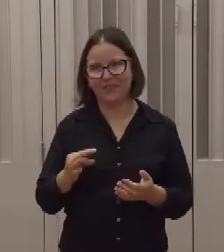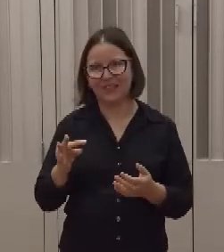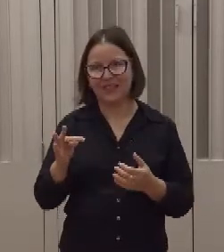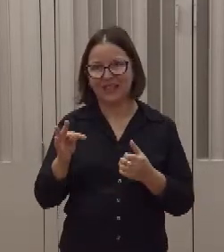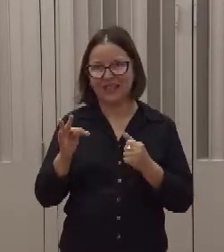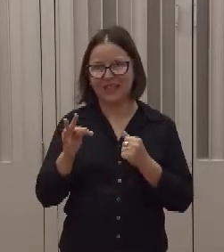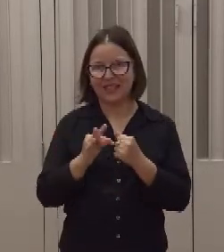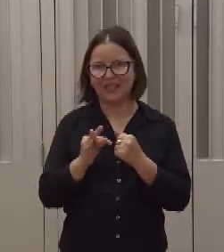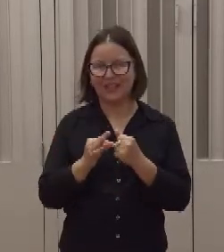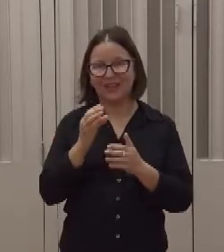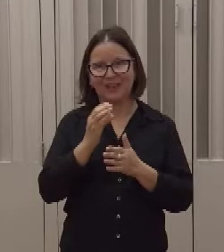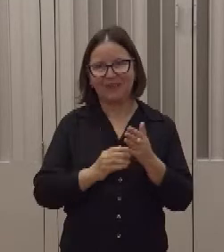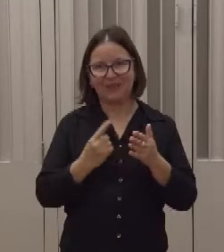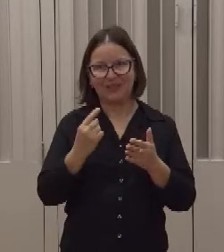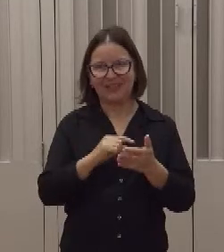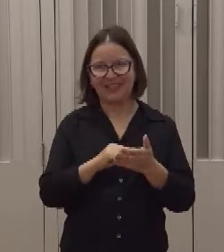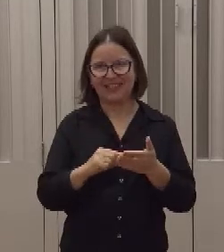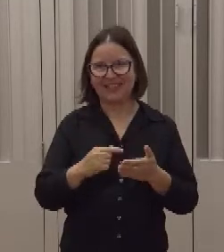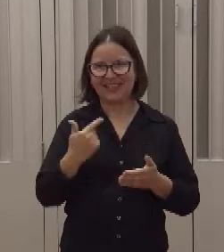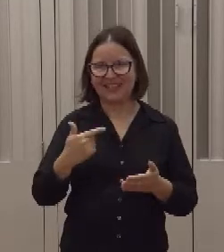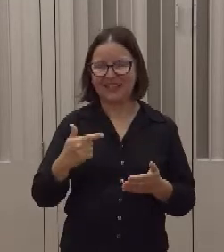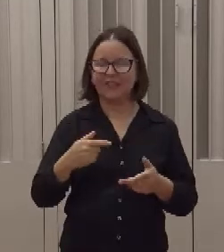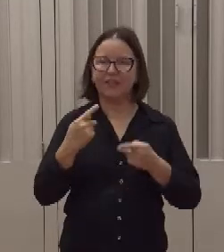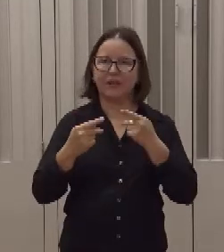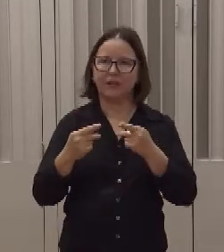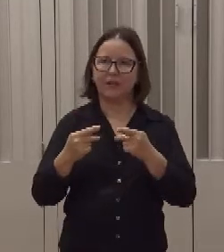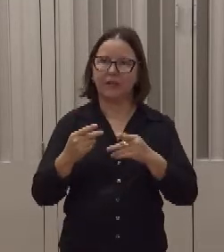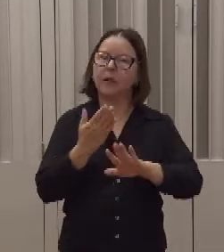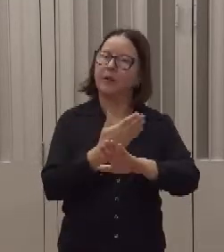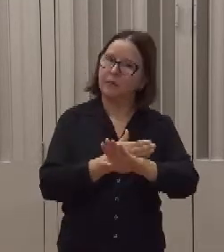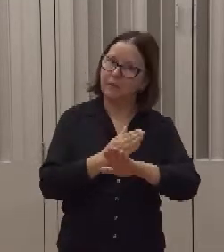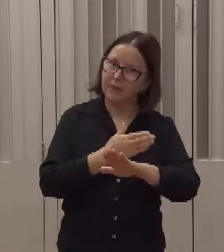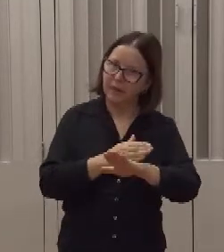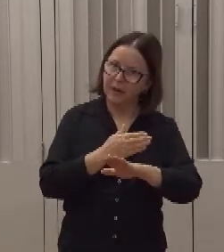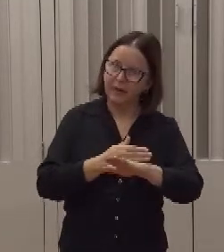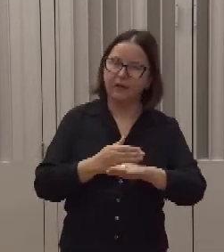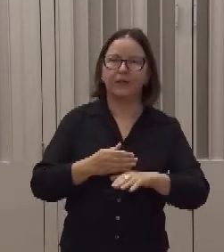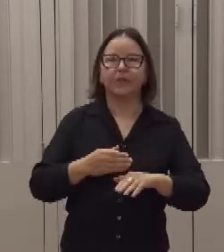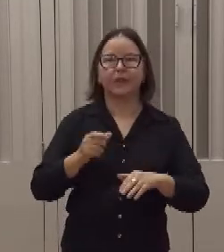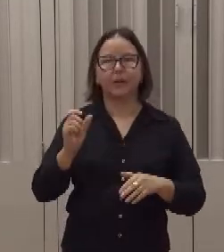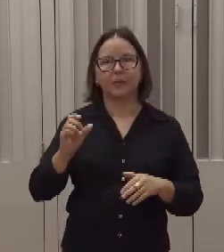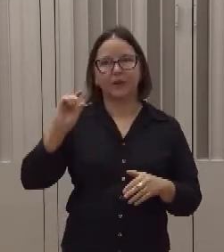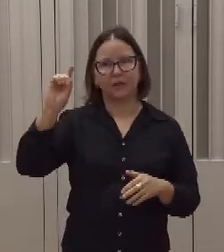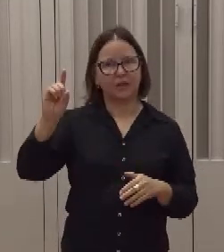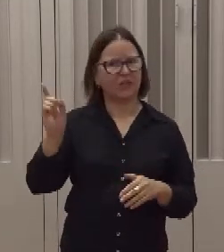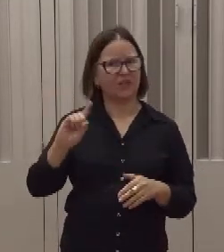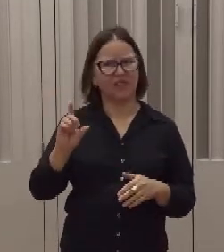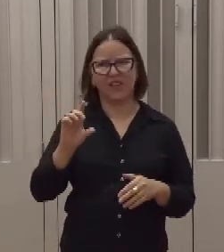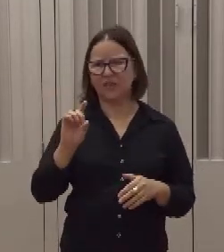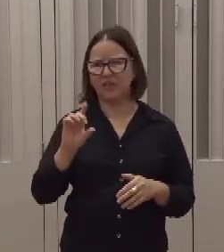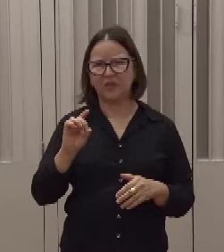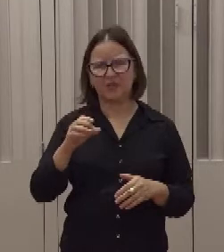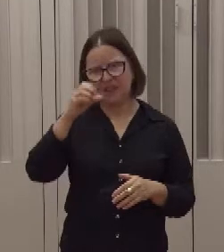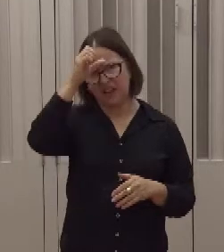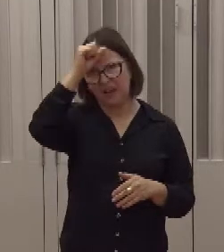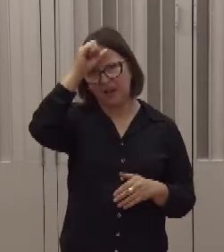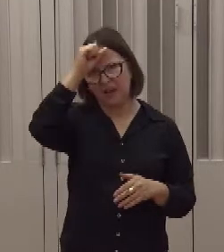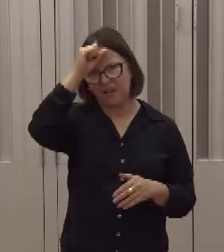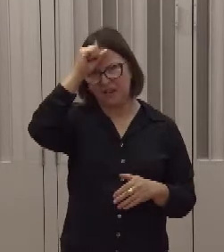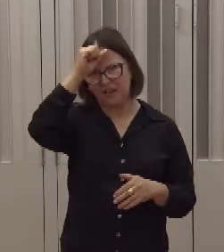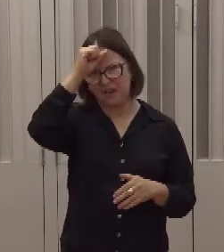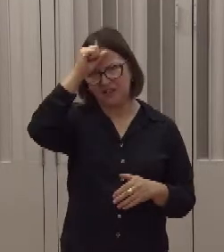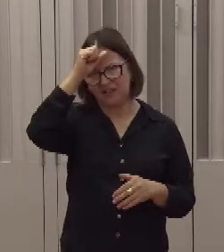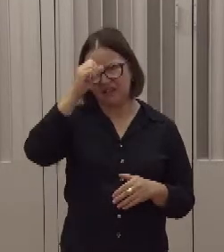o seguinte: tornai-vos, pois, praticantes da palavra e não somente ouvintes, enganando-vos a vós